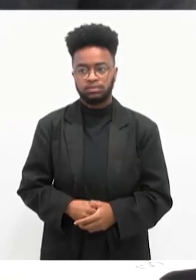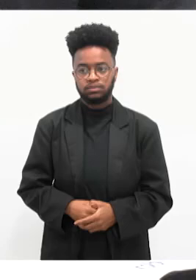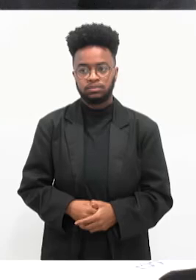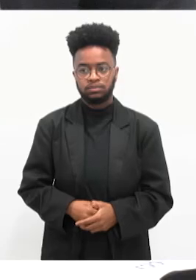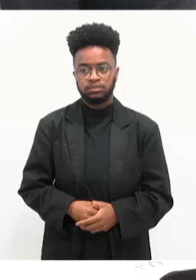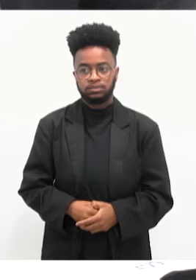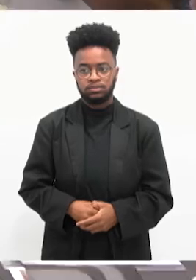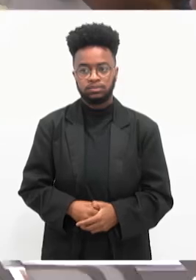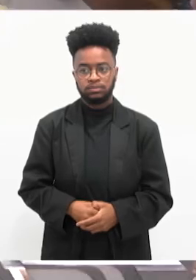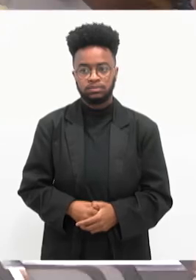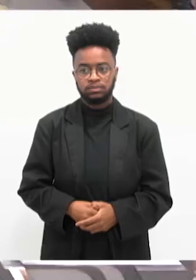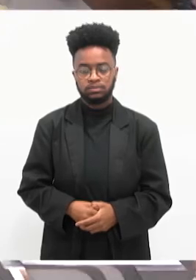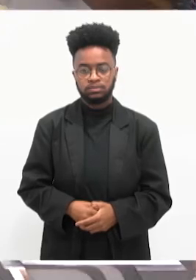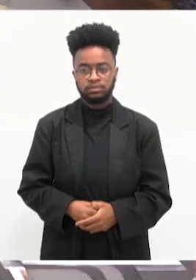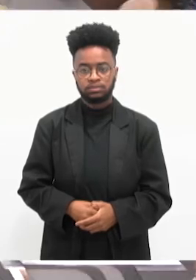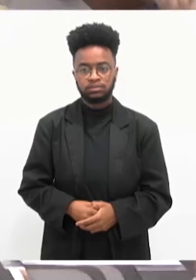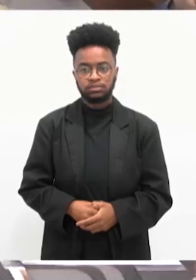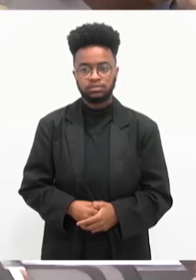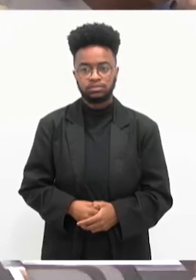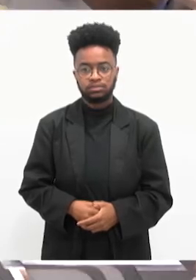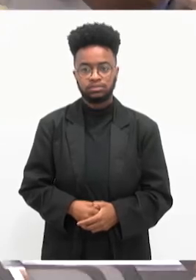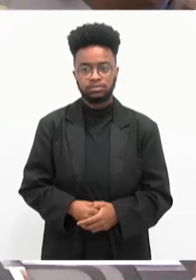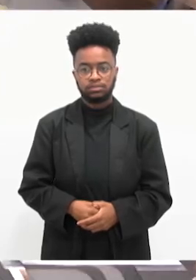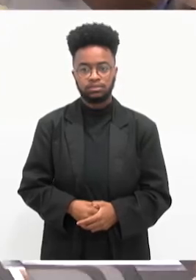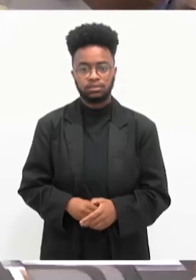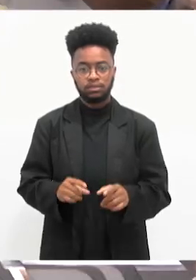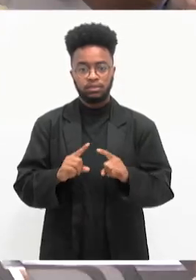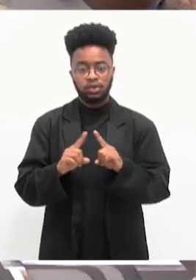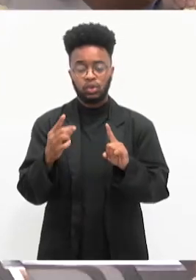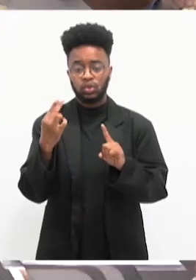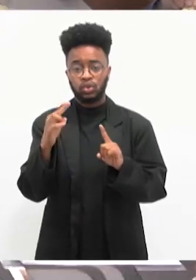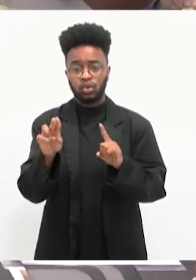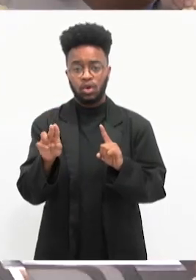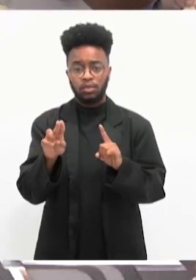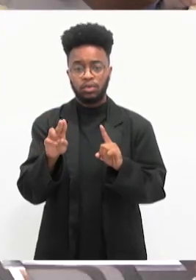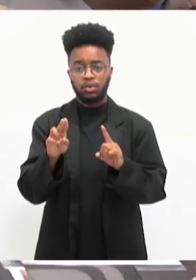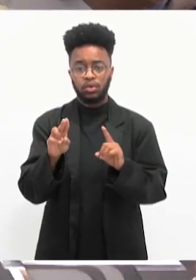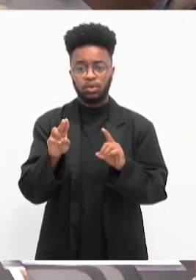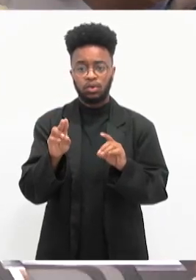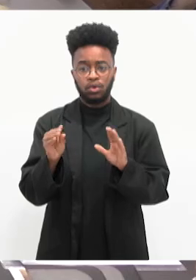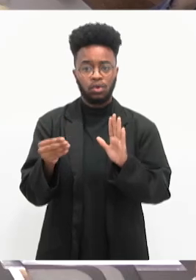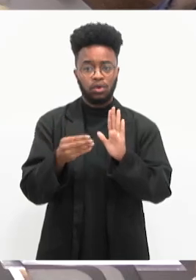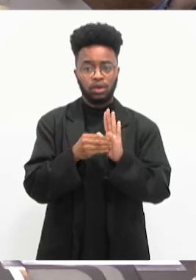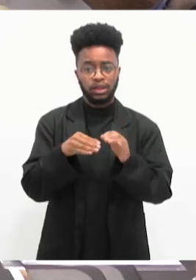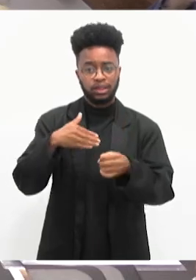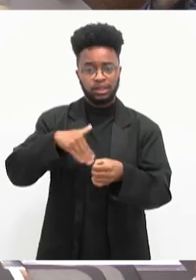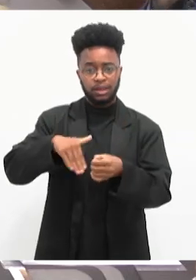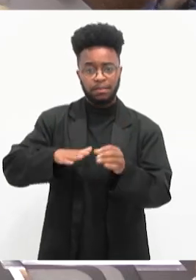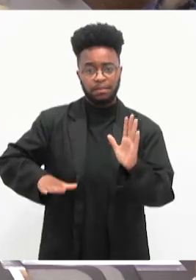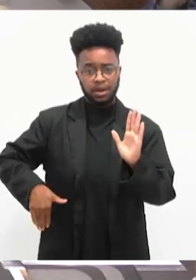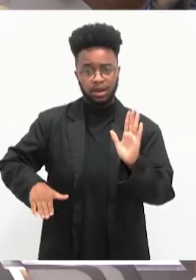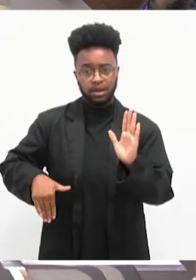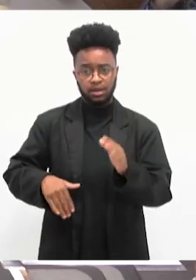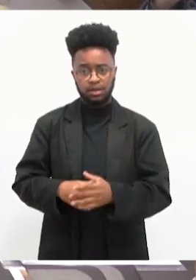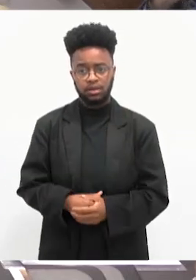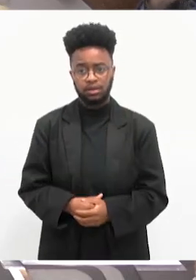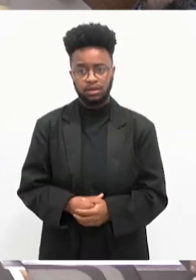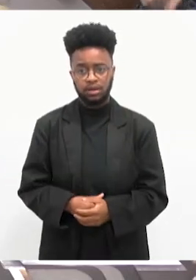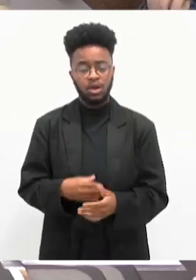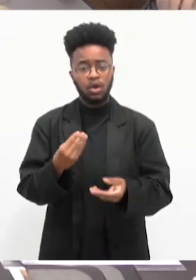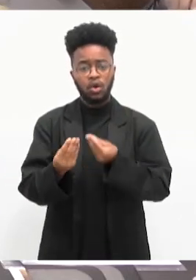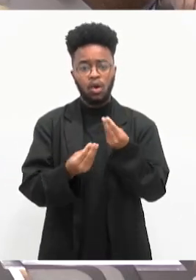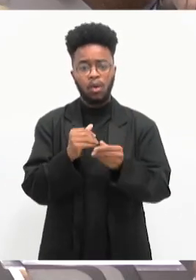Mas a modalidade se chama beach tênis. Traduzindo, é tênis de praia. Como é que